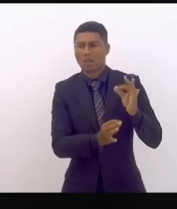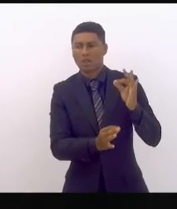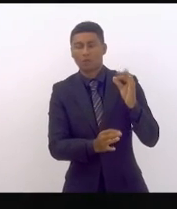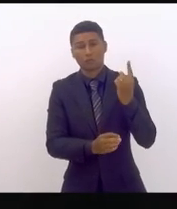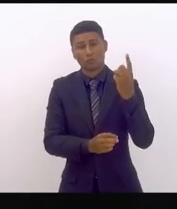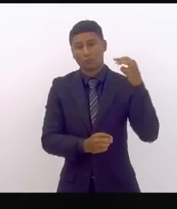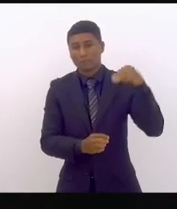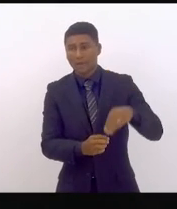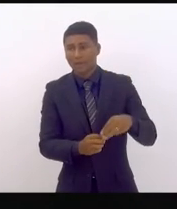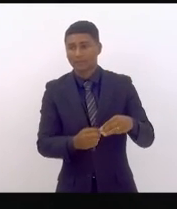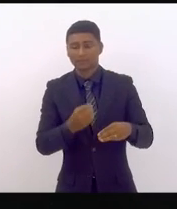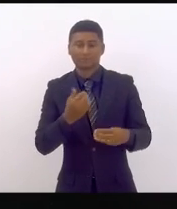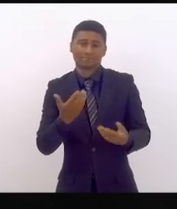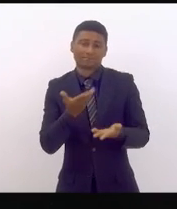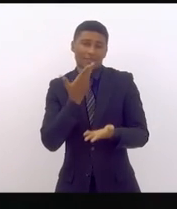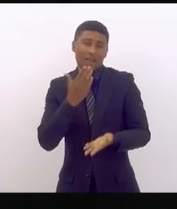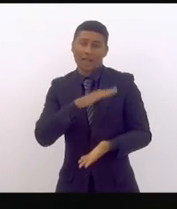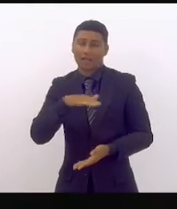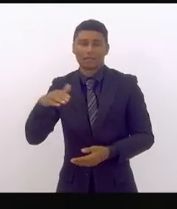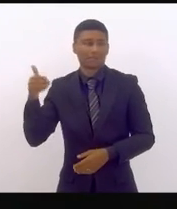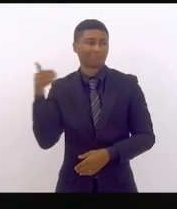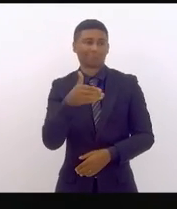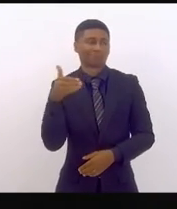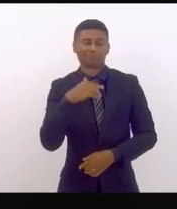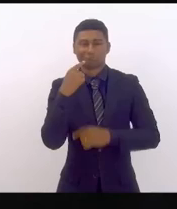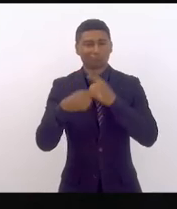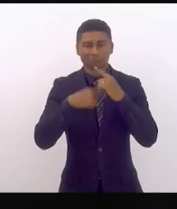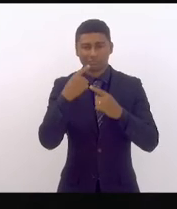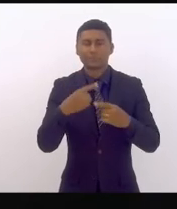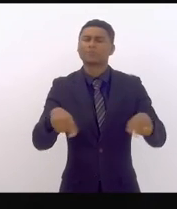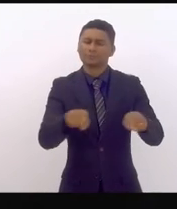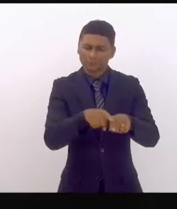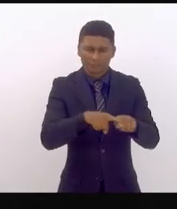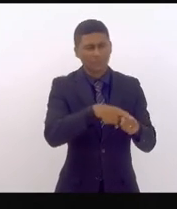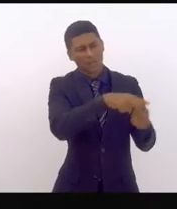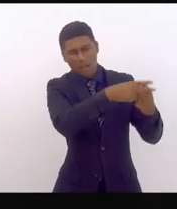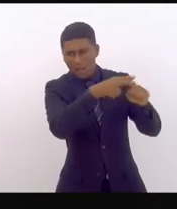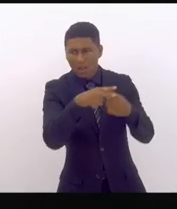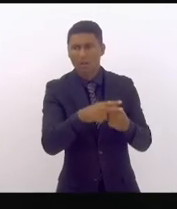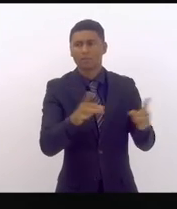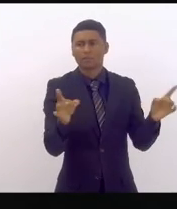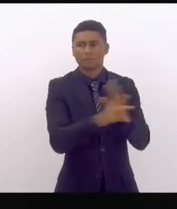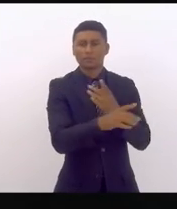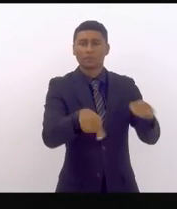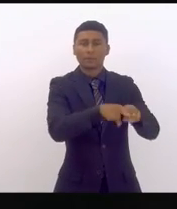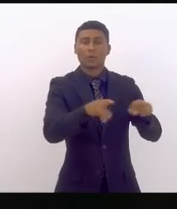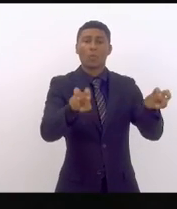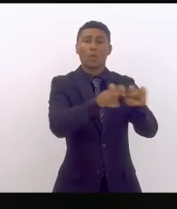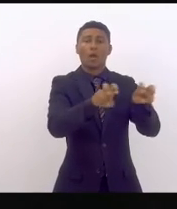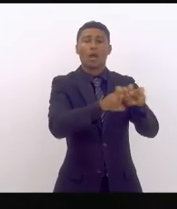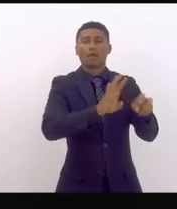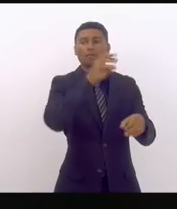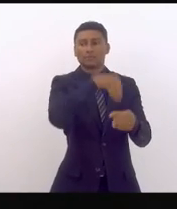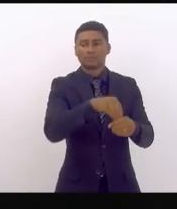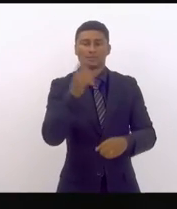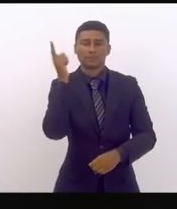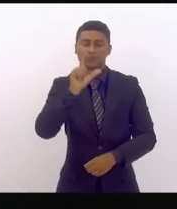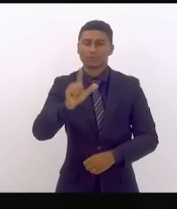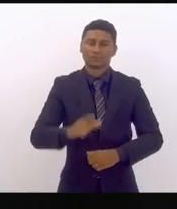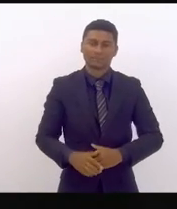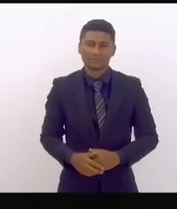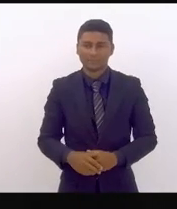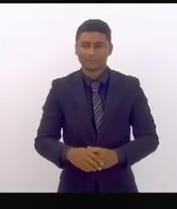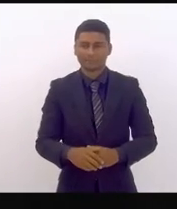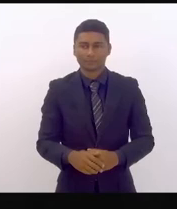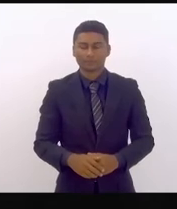ficavam impossibilitada de estudar entregamos o Sandra Maria todo reformado com uma quadra dentro da escola também